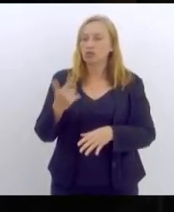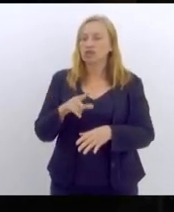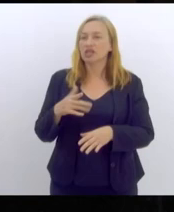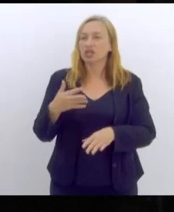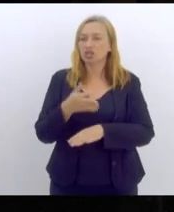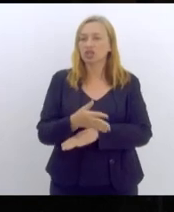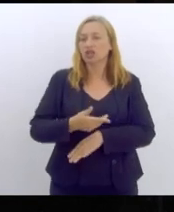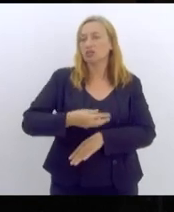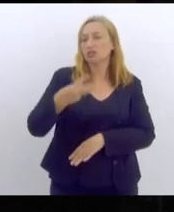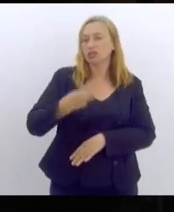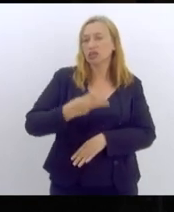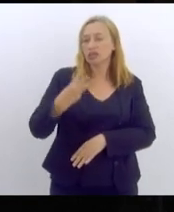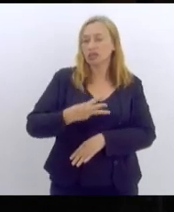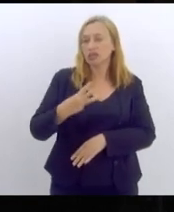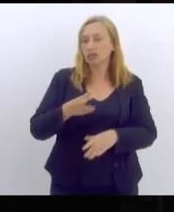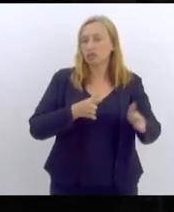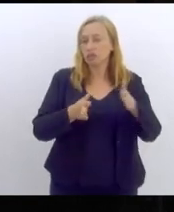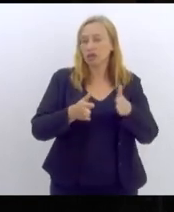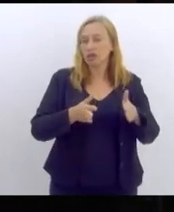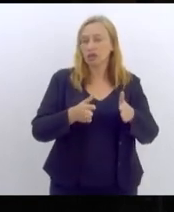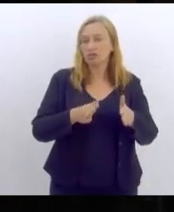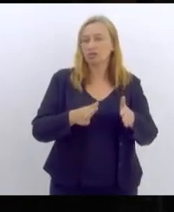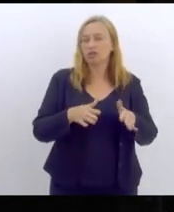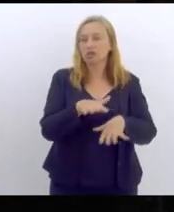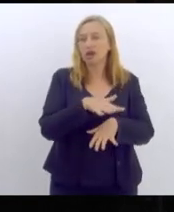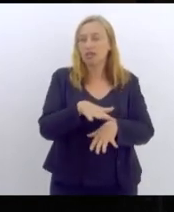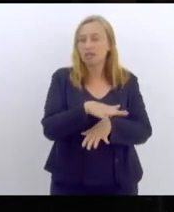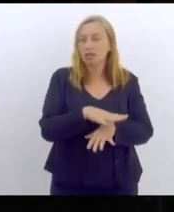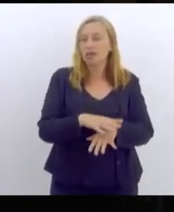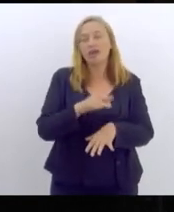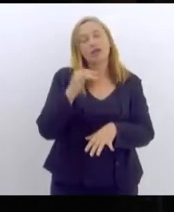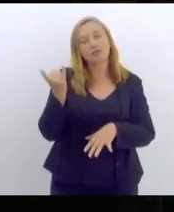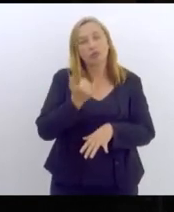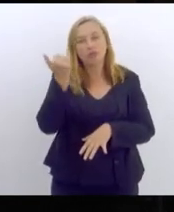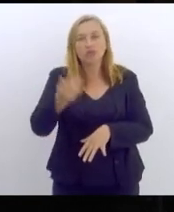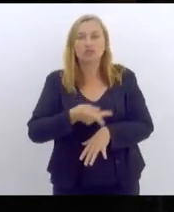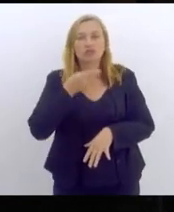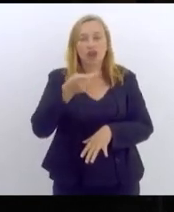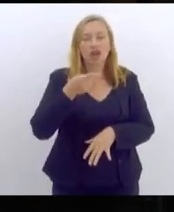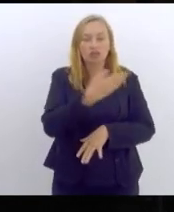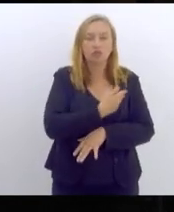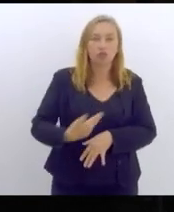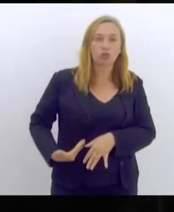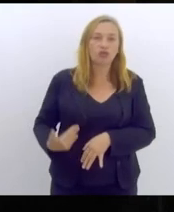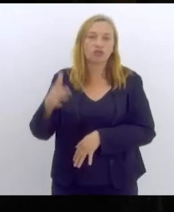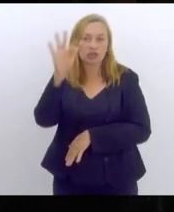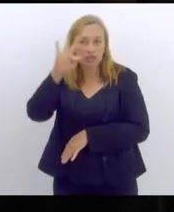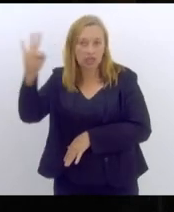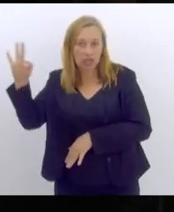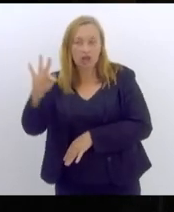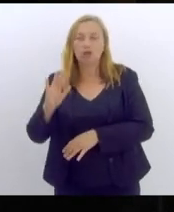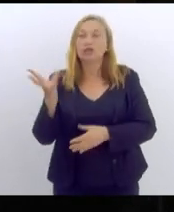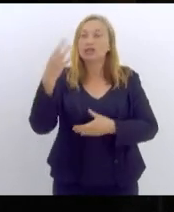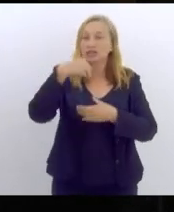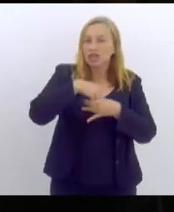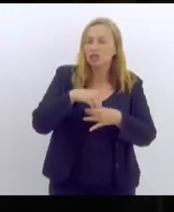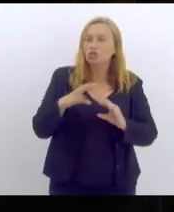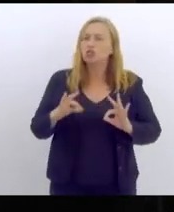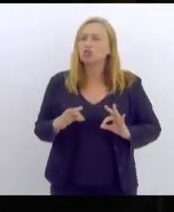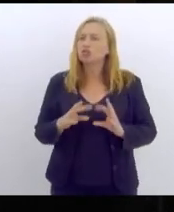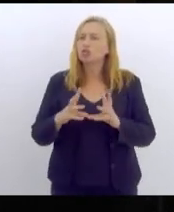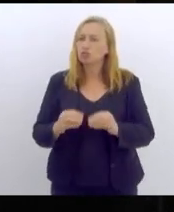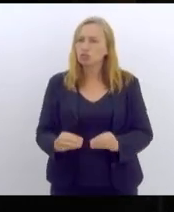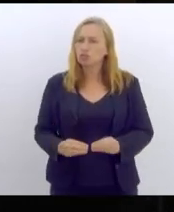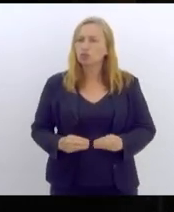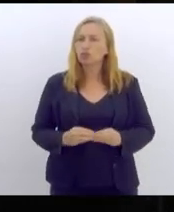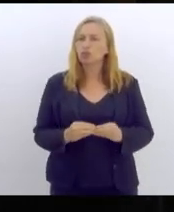setor. E isso é muito importante que seja pontuado pelo governo federal, né, dentro daquilo que a